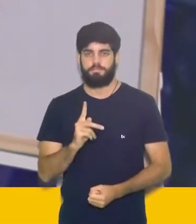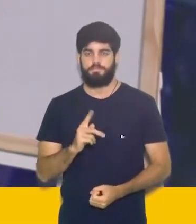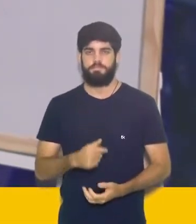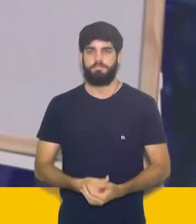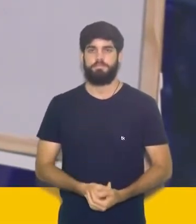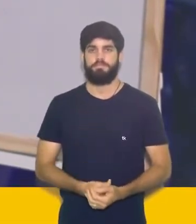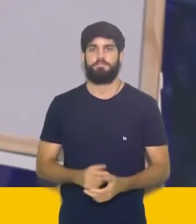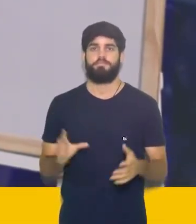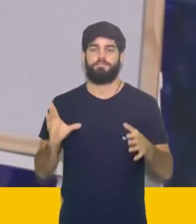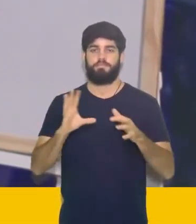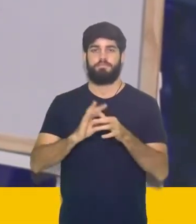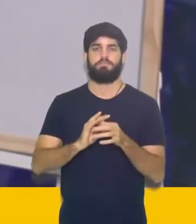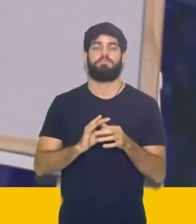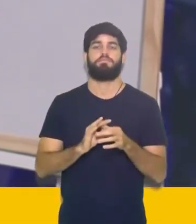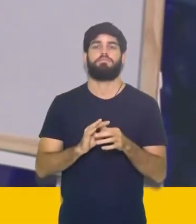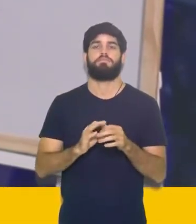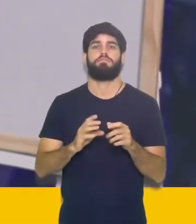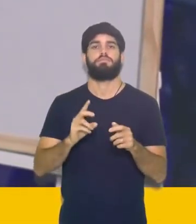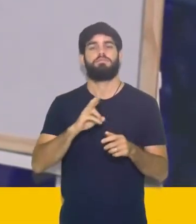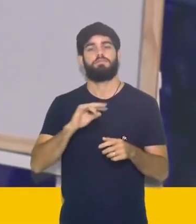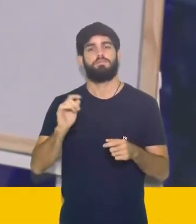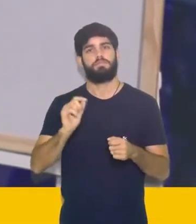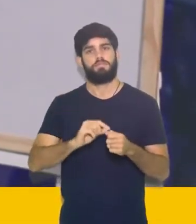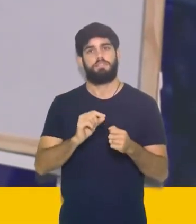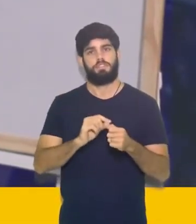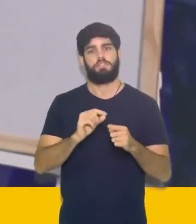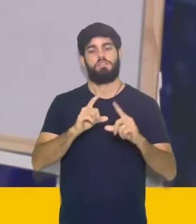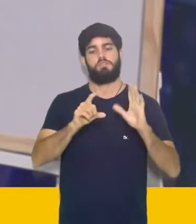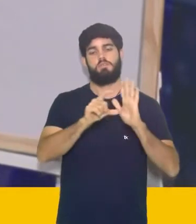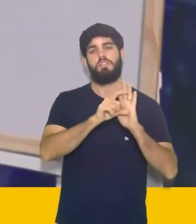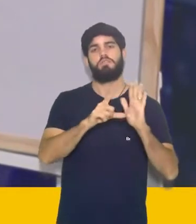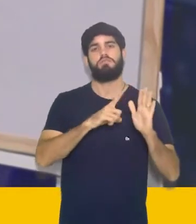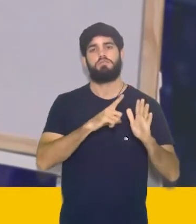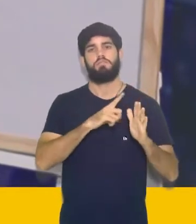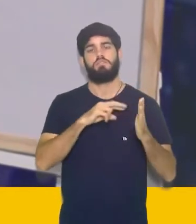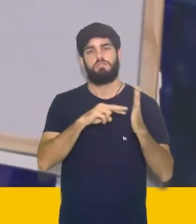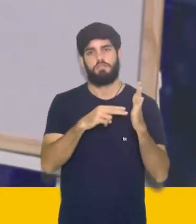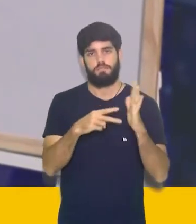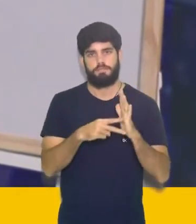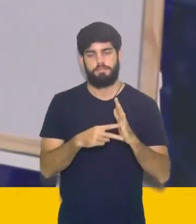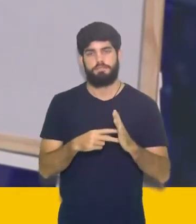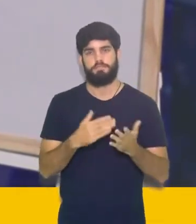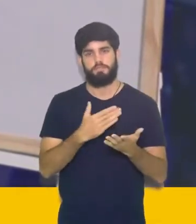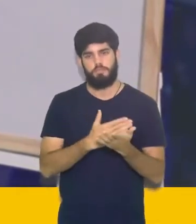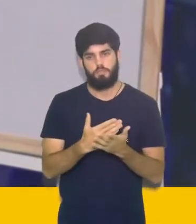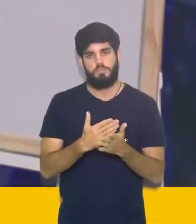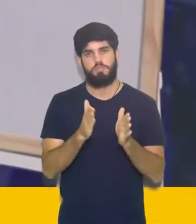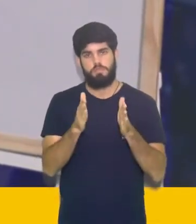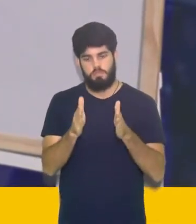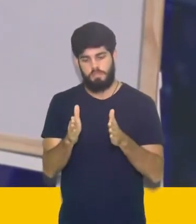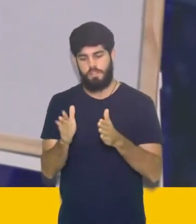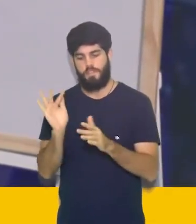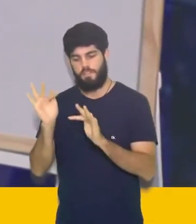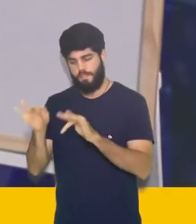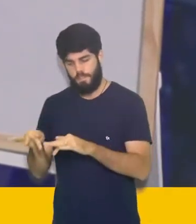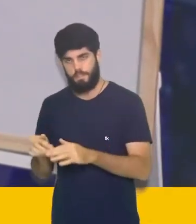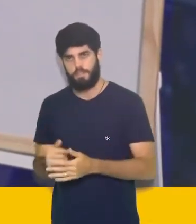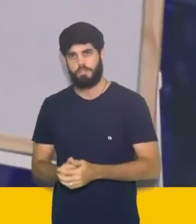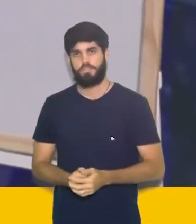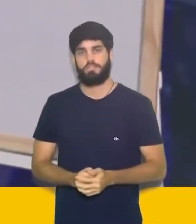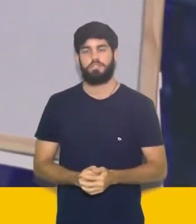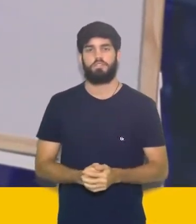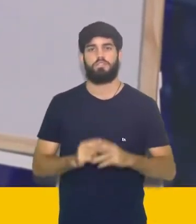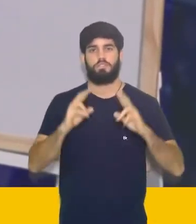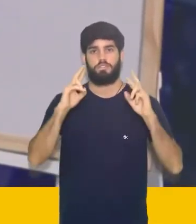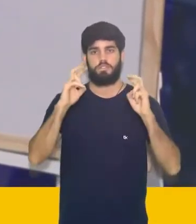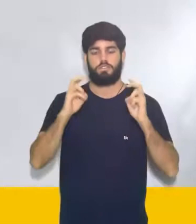Ok? Que os conectores vão fazer o parágrafo ter sentido. Início, meio e fim. E quanto ao tema?